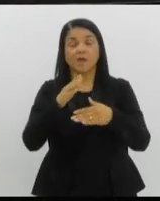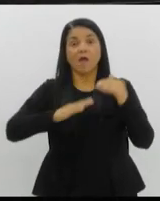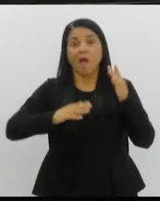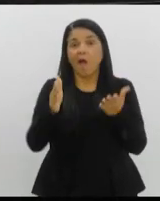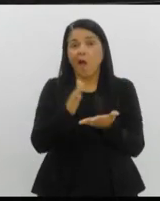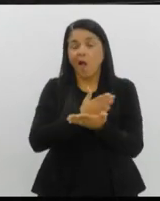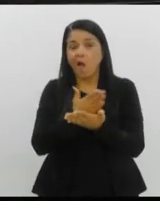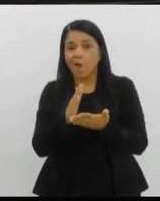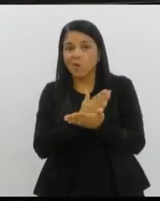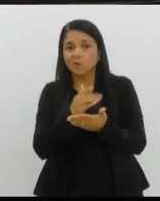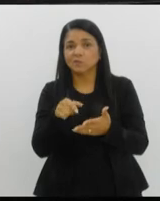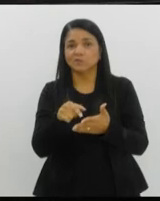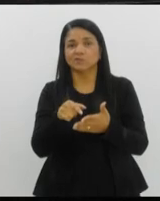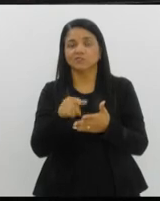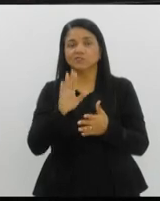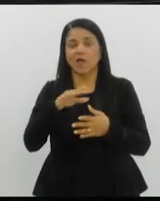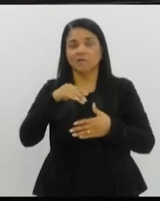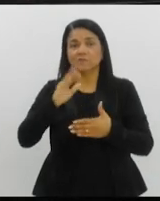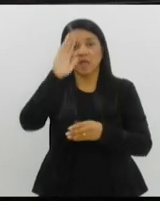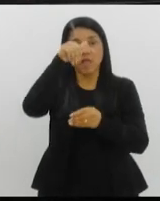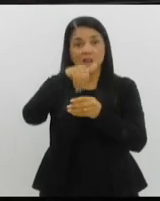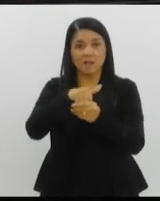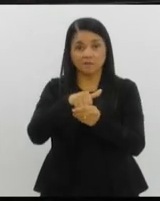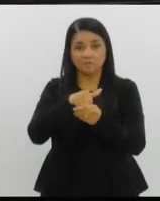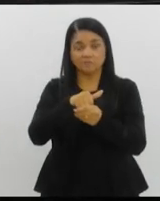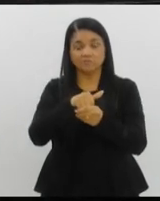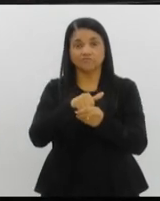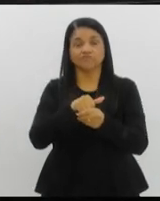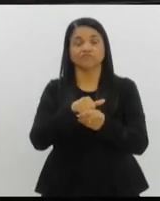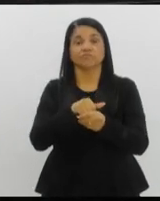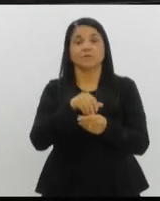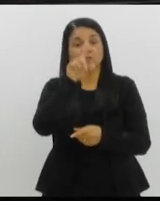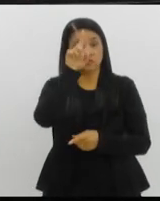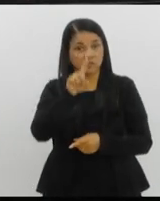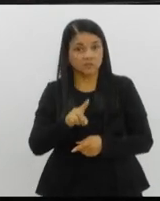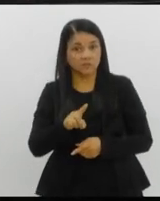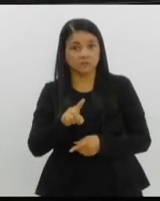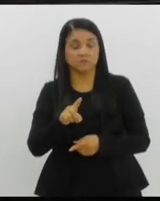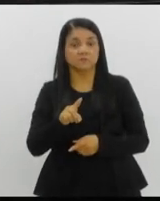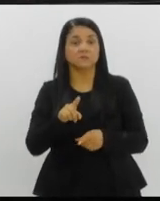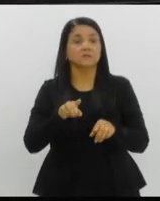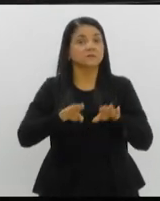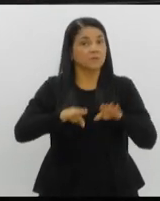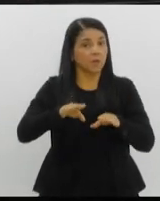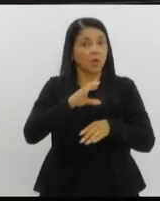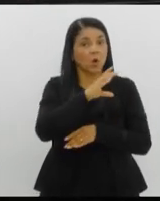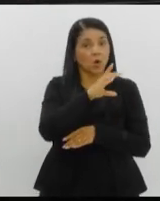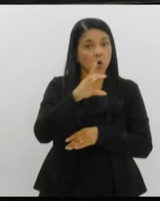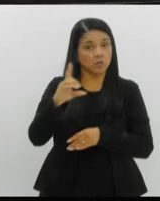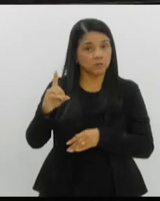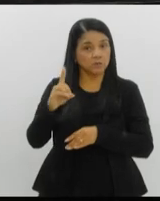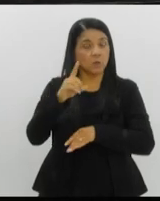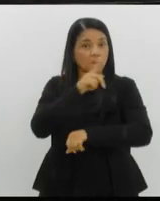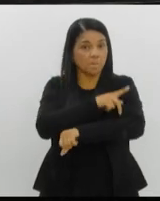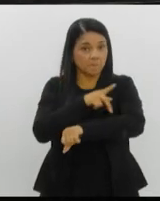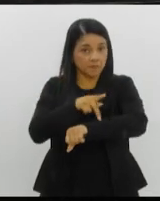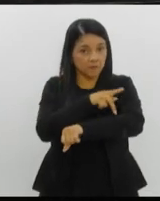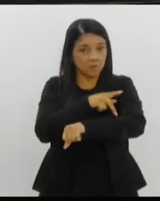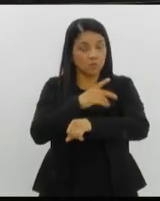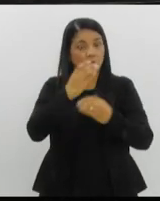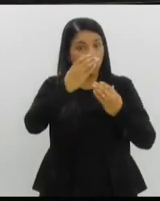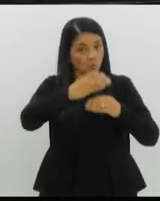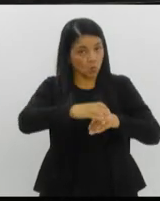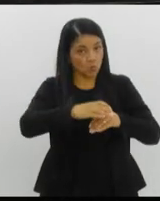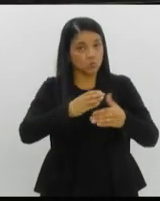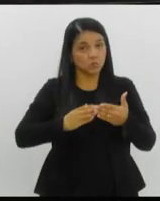ali eleitos. Então, você normalmente tem uma direção eleita, mas, por vezes, também tem uma coordenação pedagógica concursada.